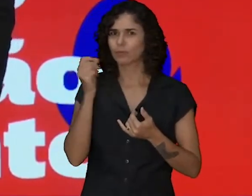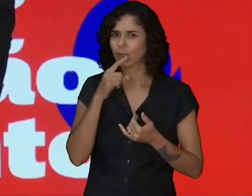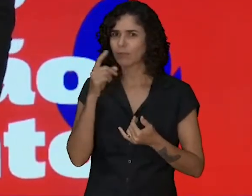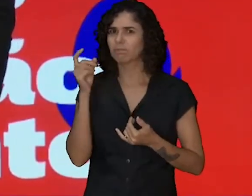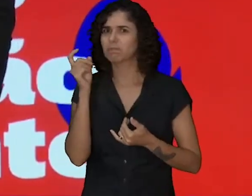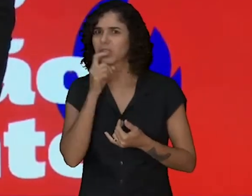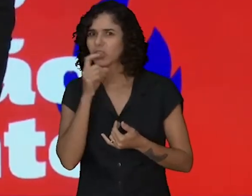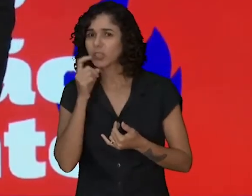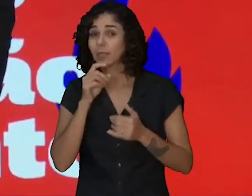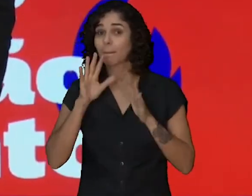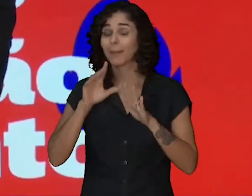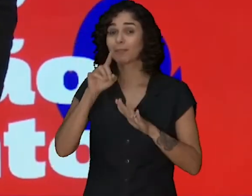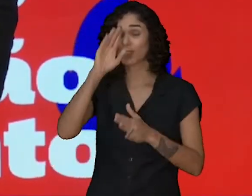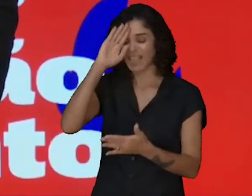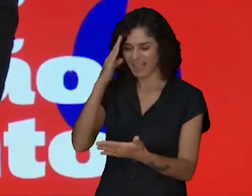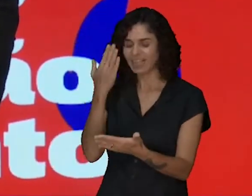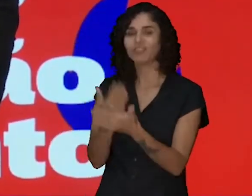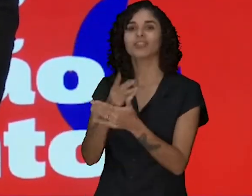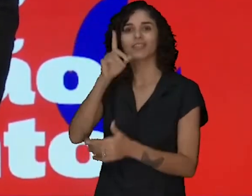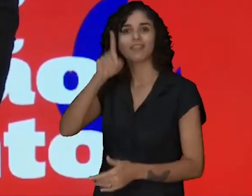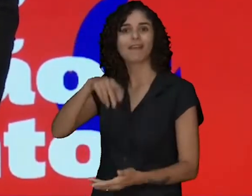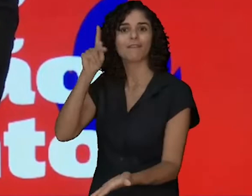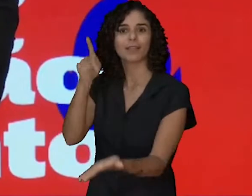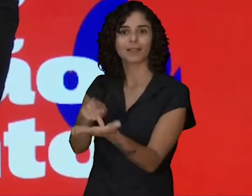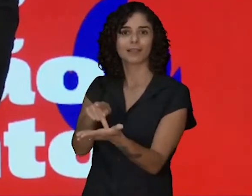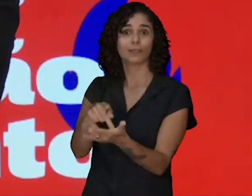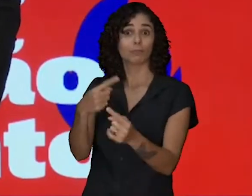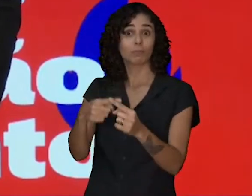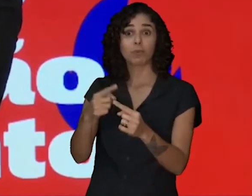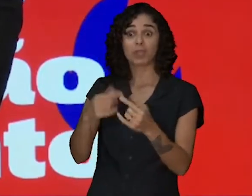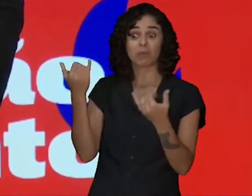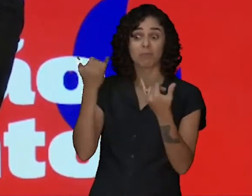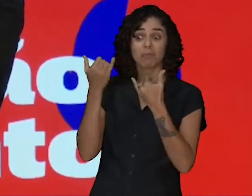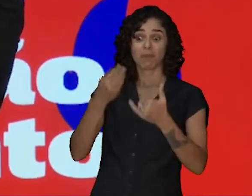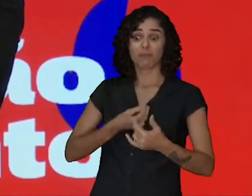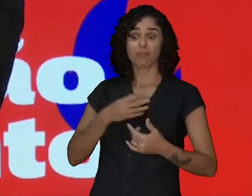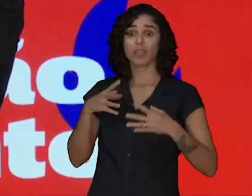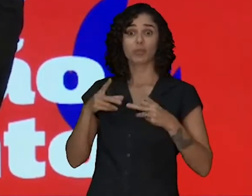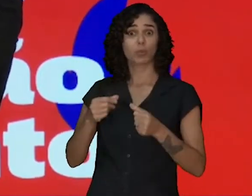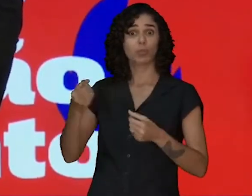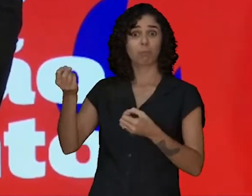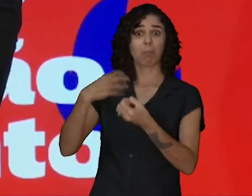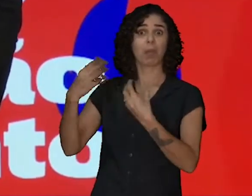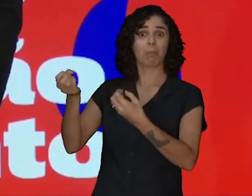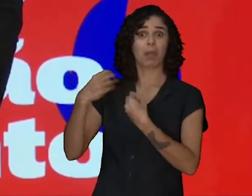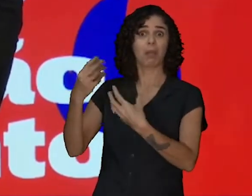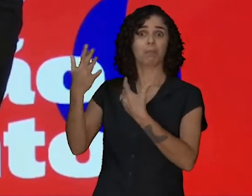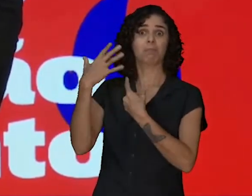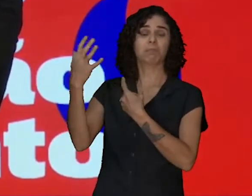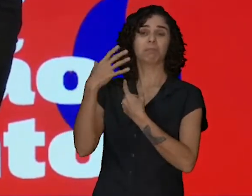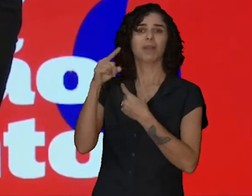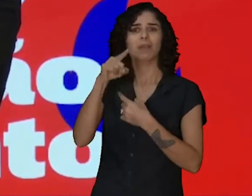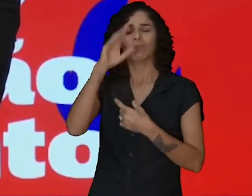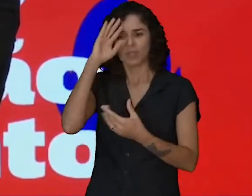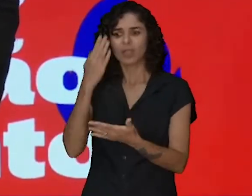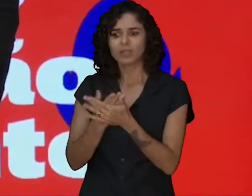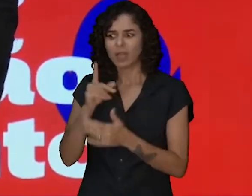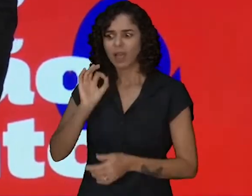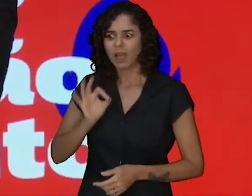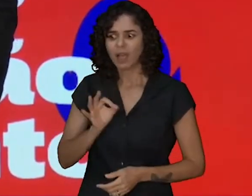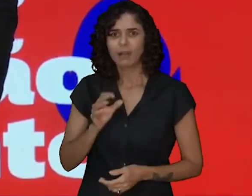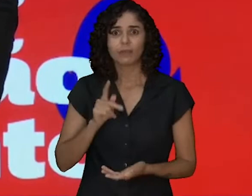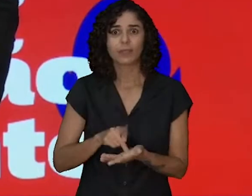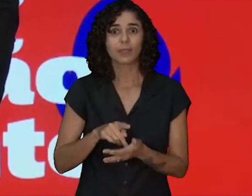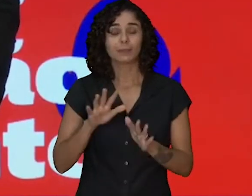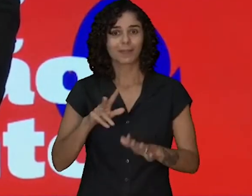verdades. Paulo diz que Deus deu uma palavra de